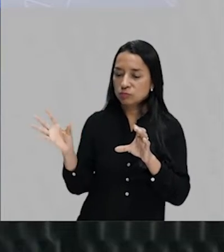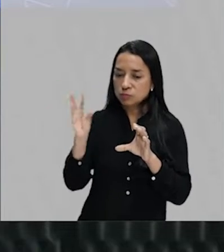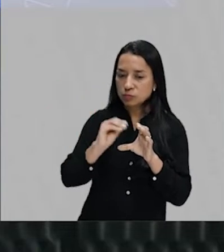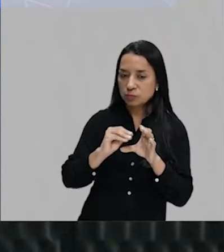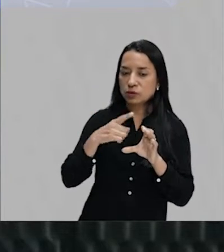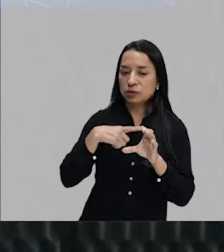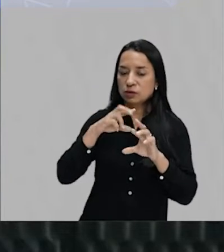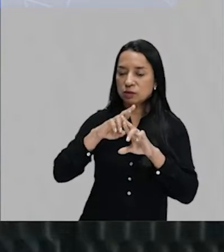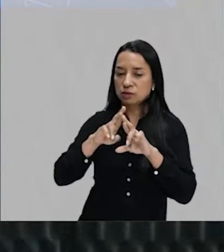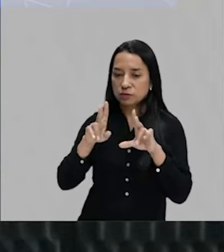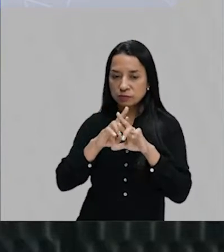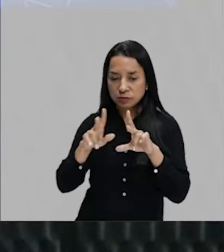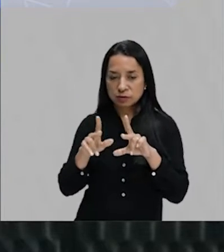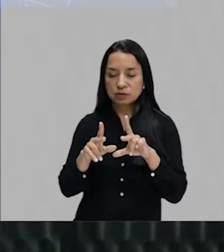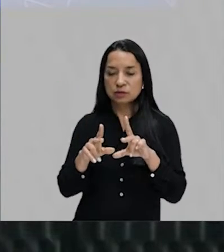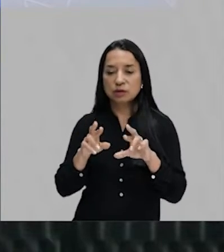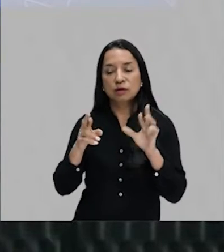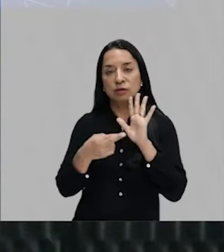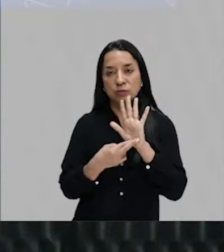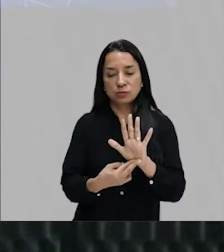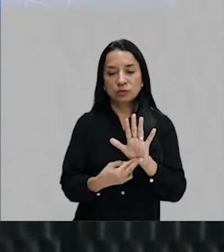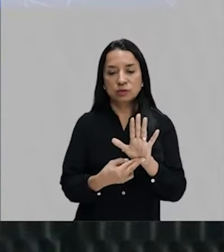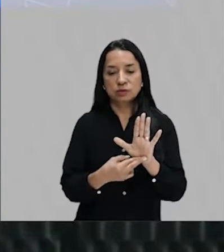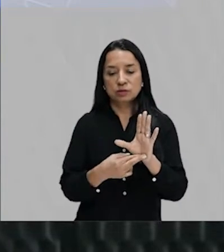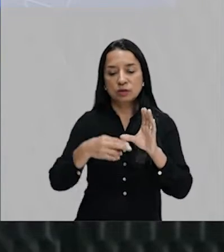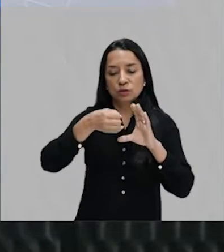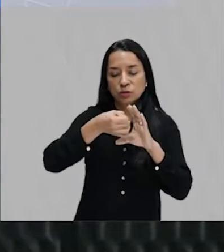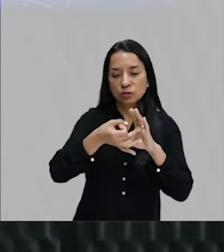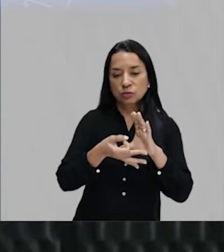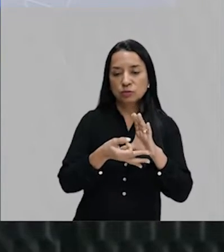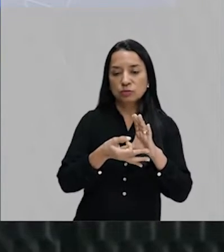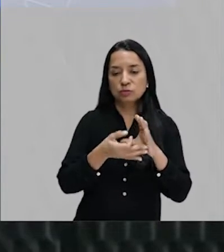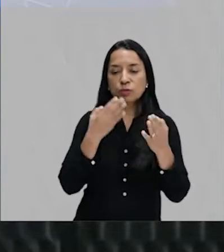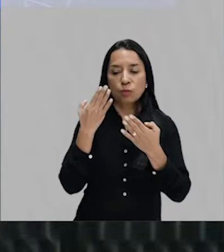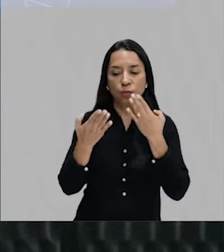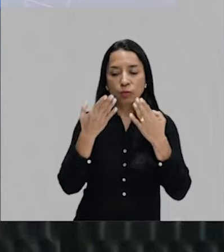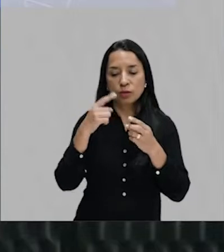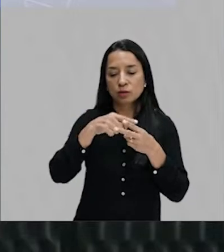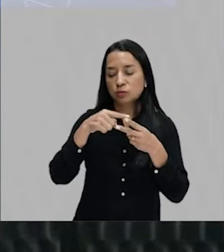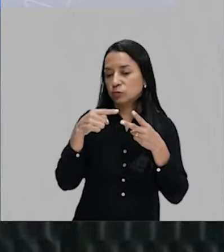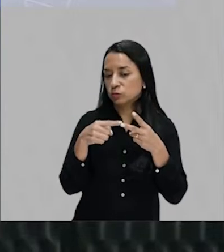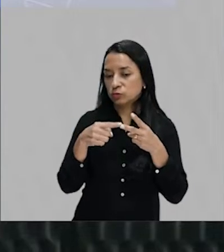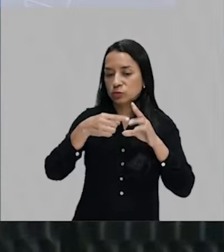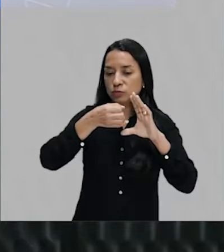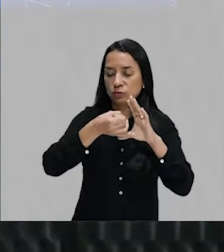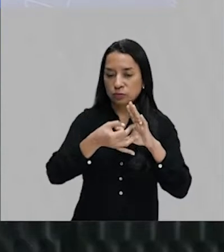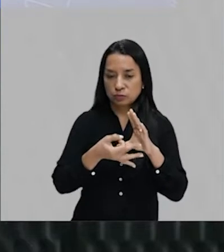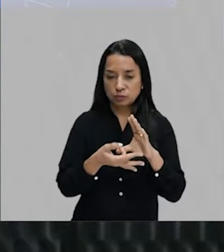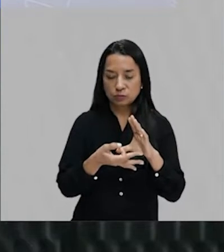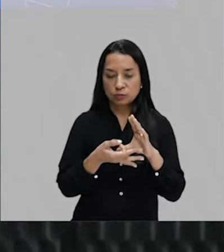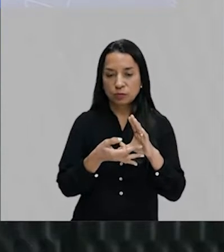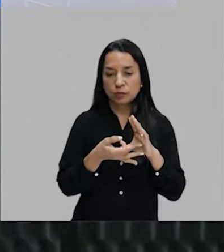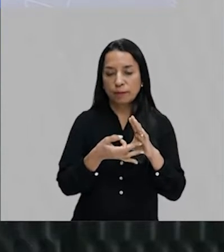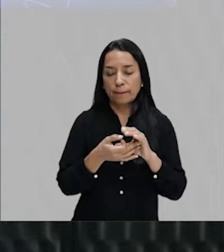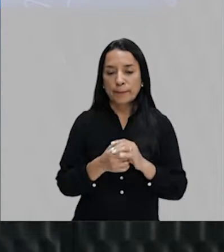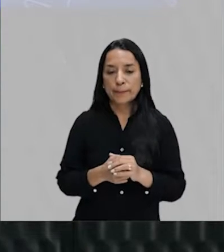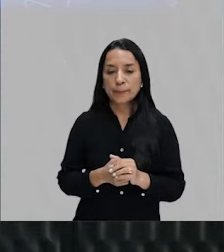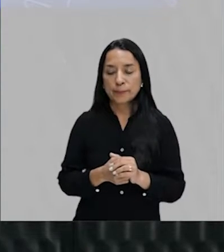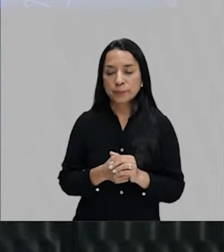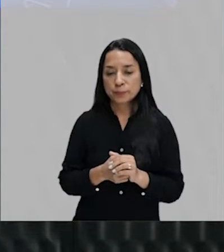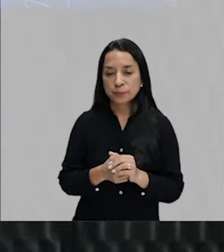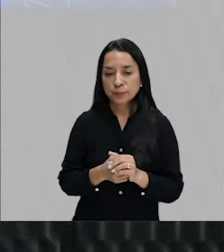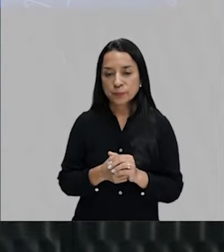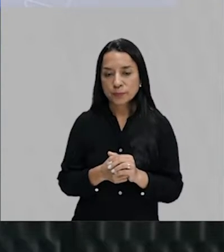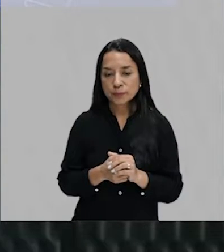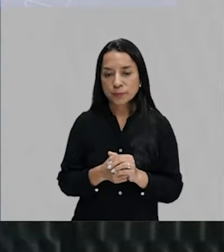né porque aqui é representação de conjunto eu estou comparando dois conjuntos dessa forma eu afirmo que o conjunto formado pelos elementos